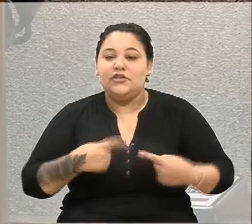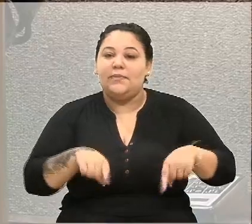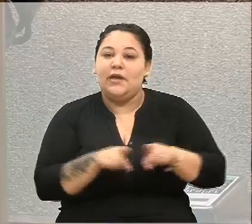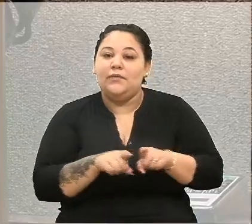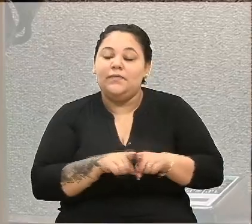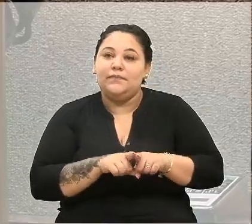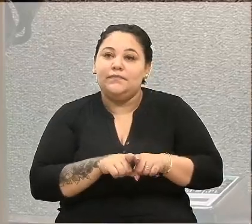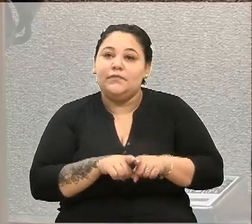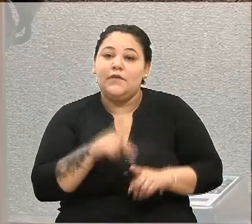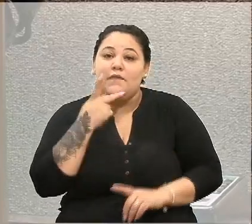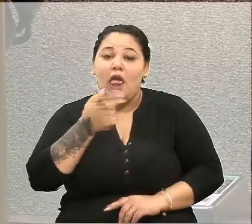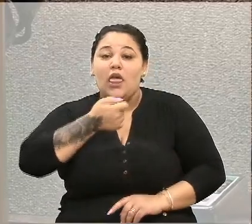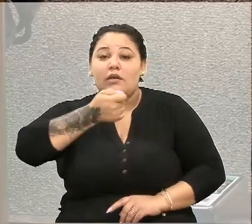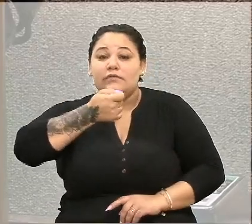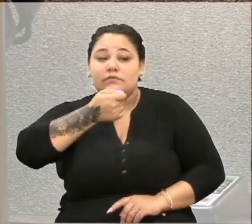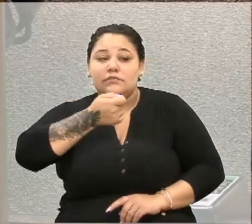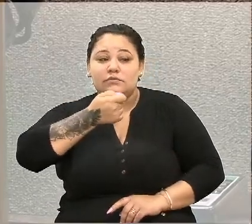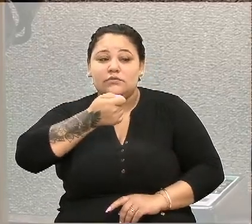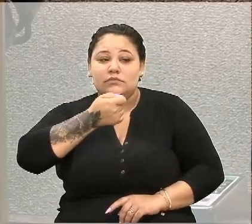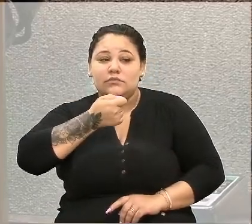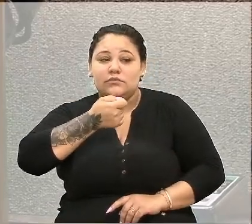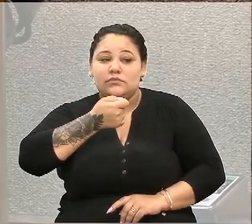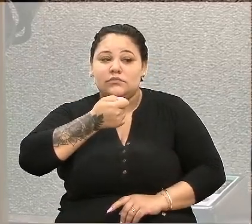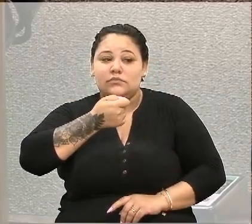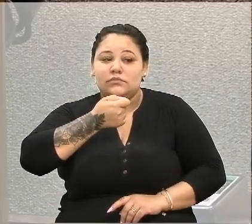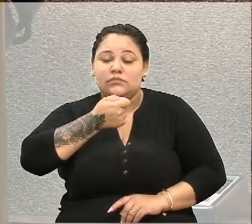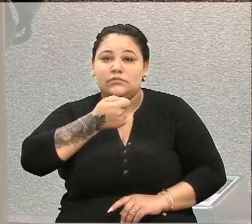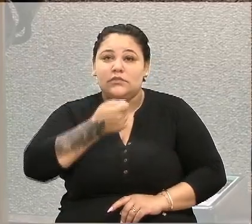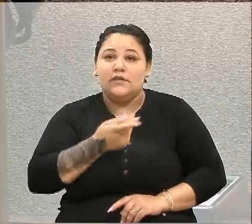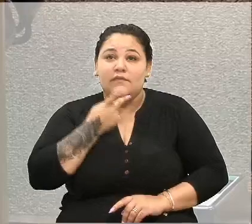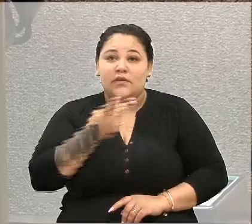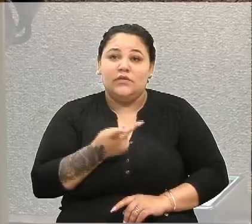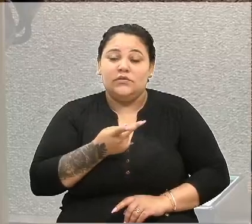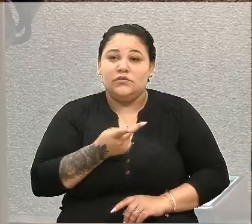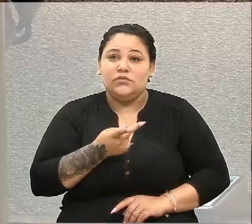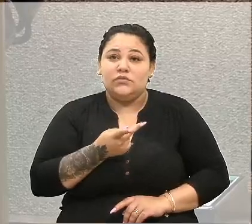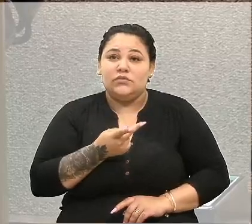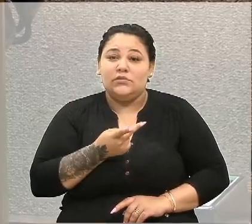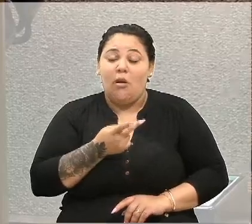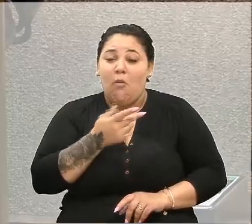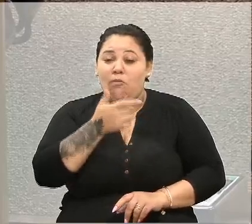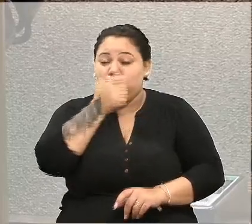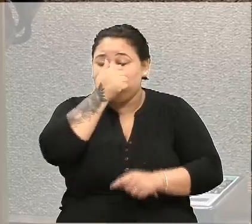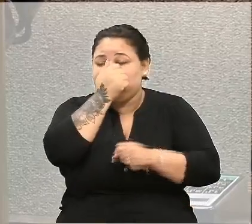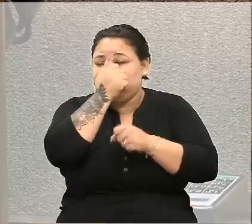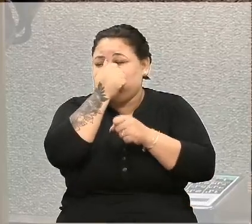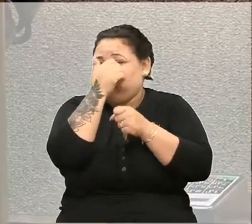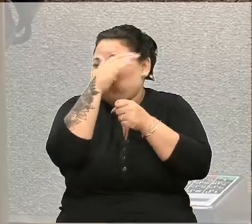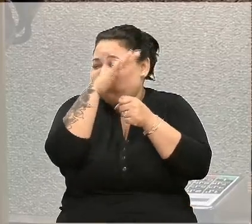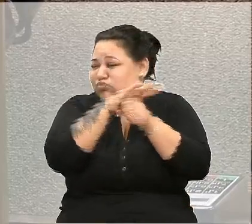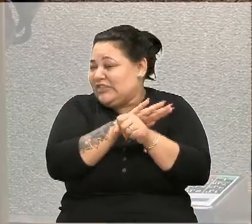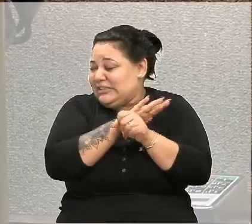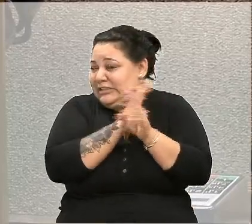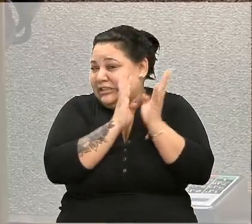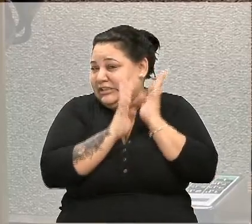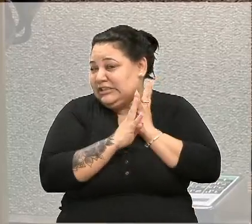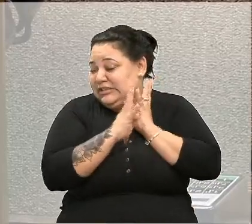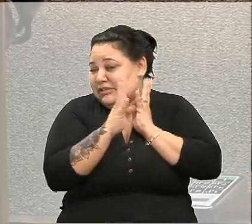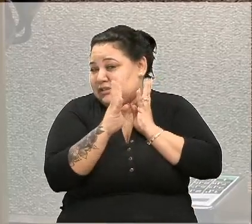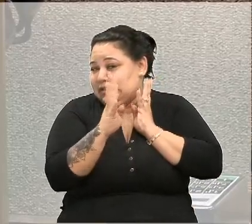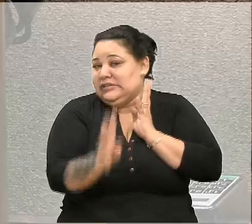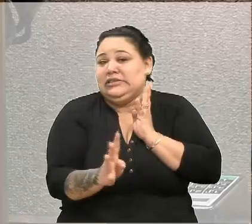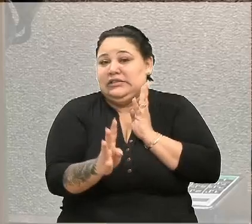ali? Falando a respeito da superlotação, a superlotação